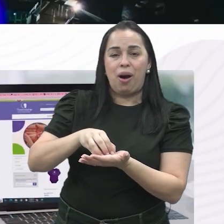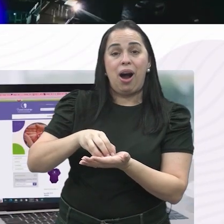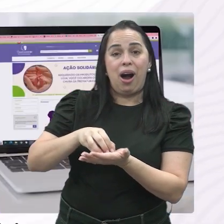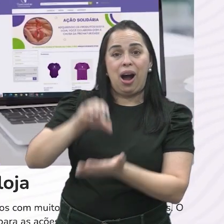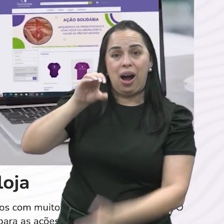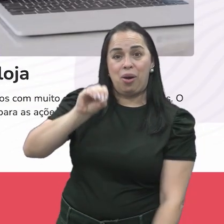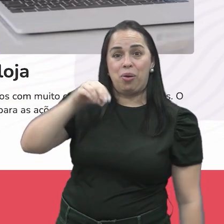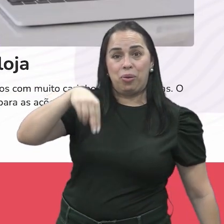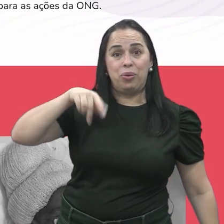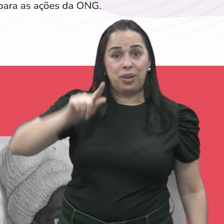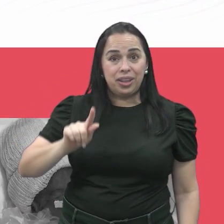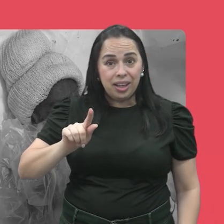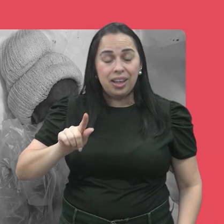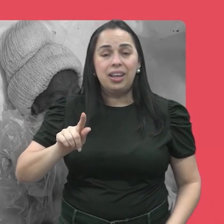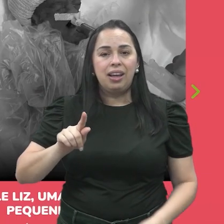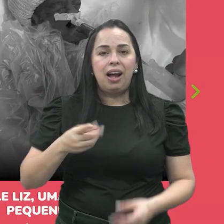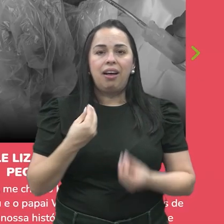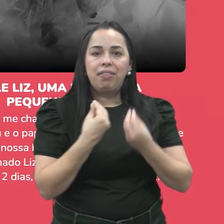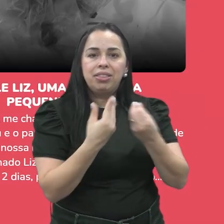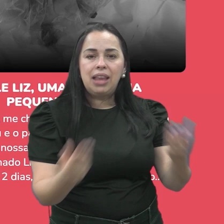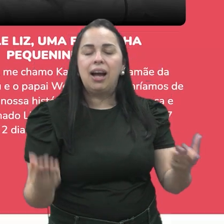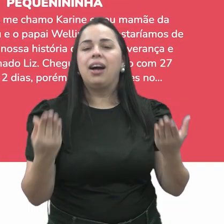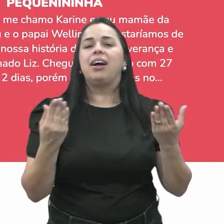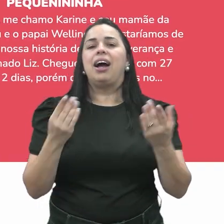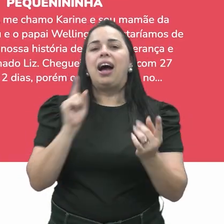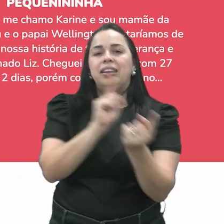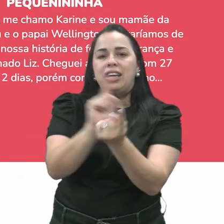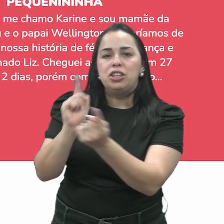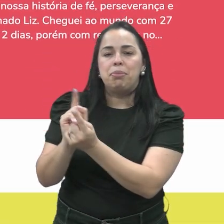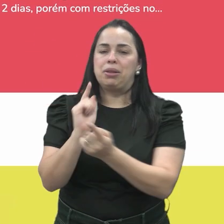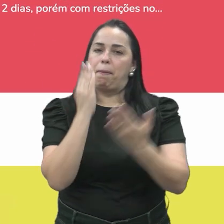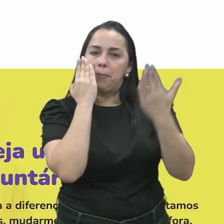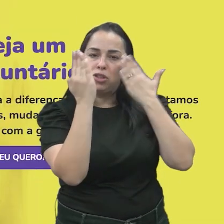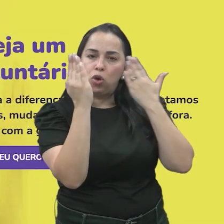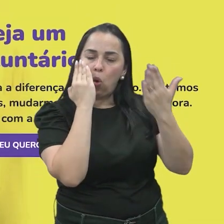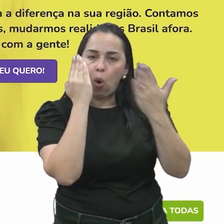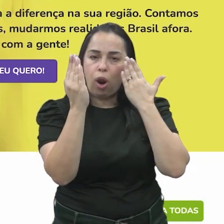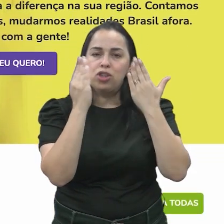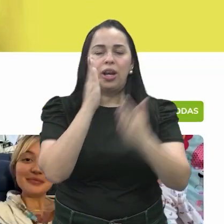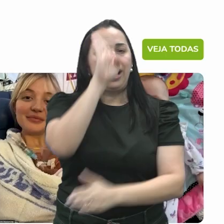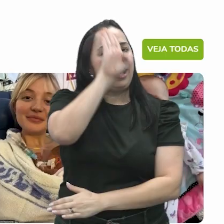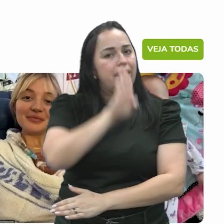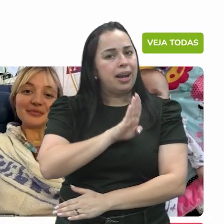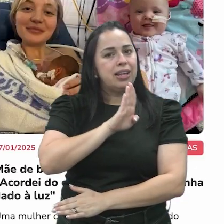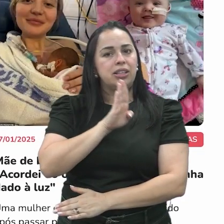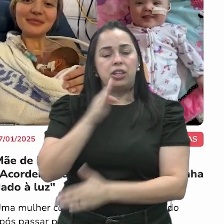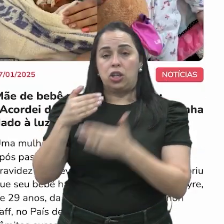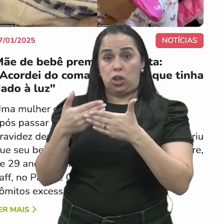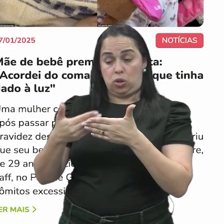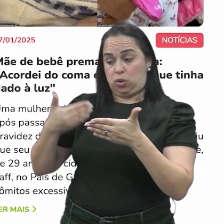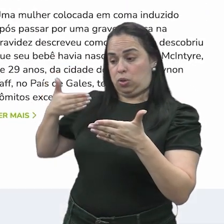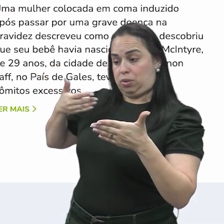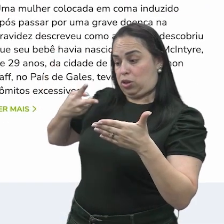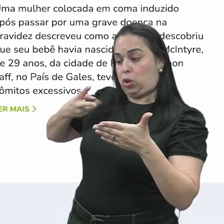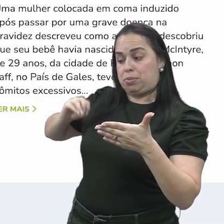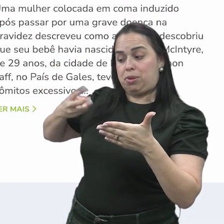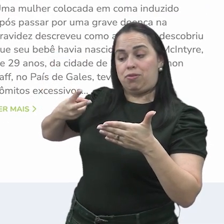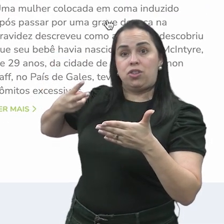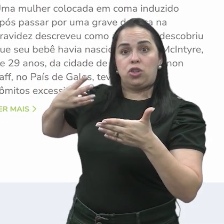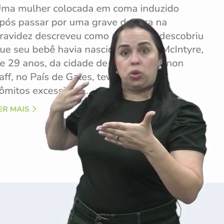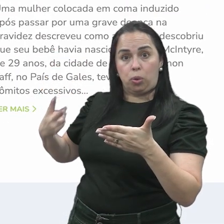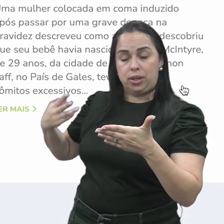ONG Prematuridade.com oferece atendimentos psicológicos gratuitos desde 2022, de